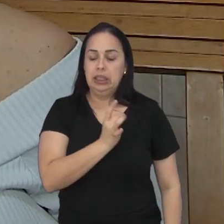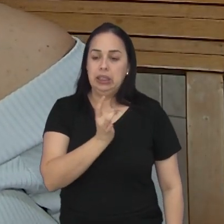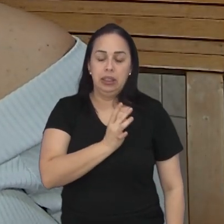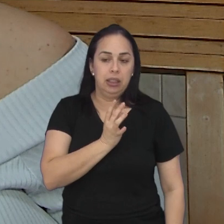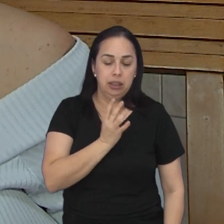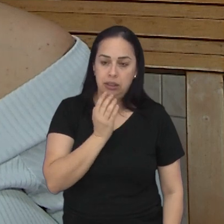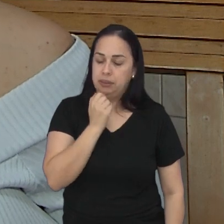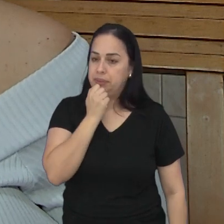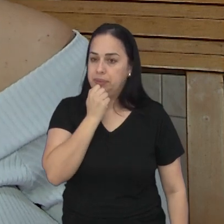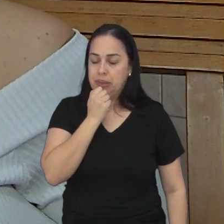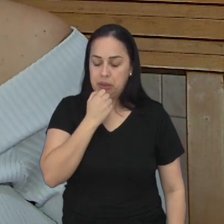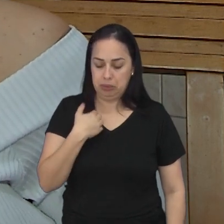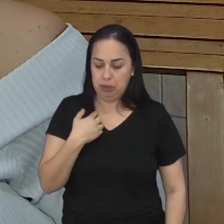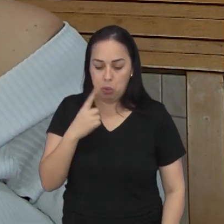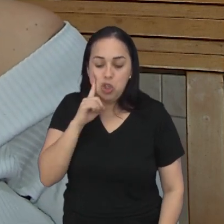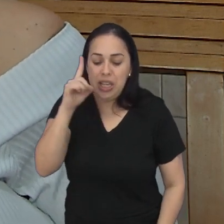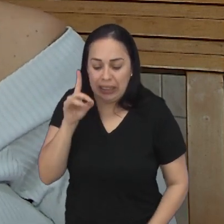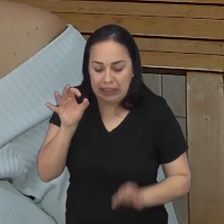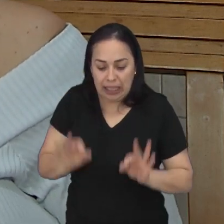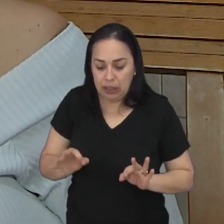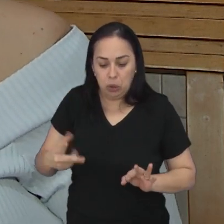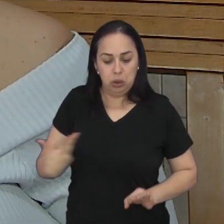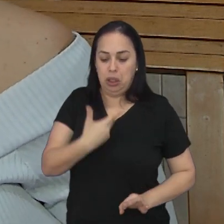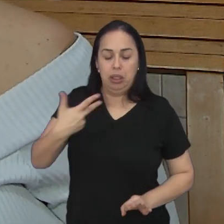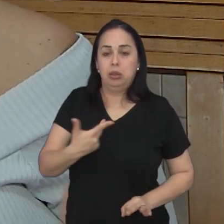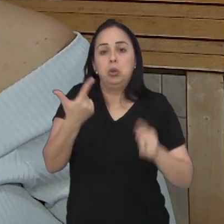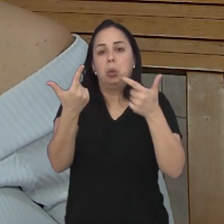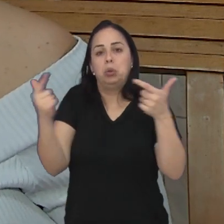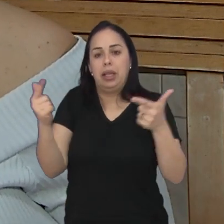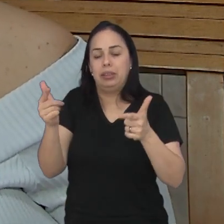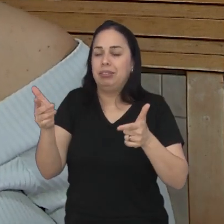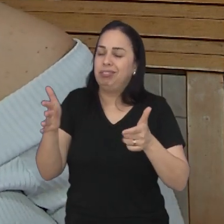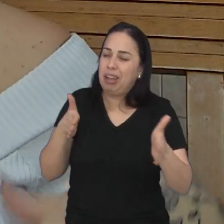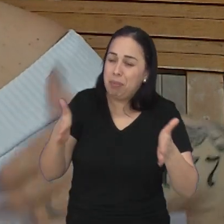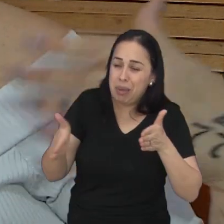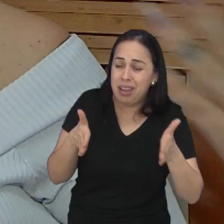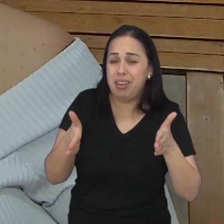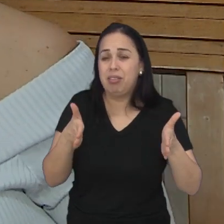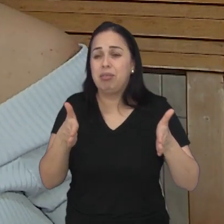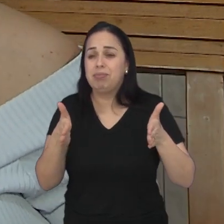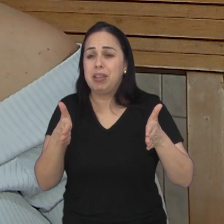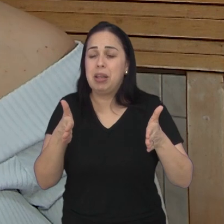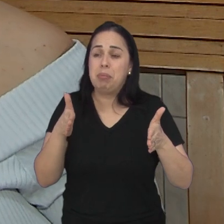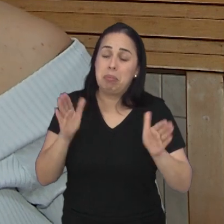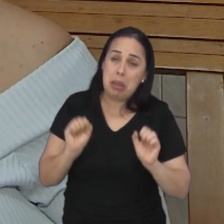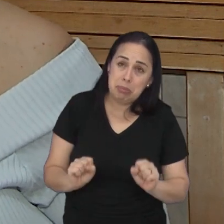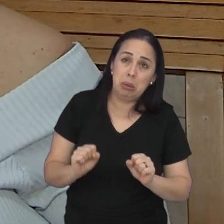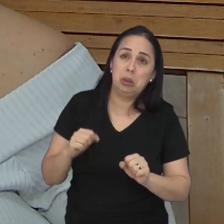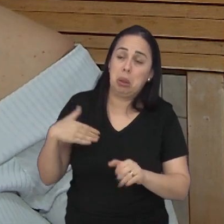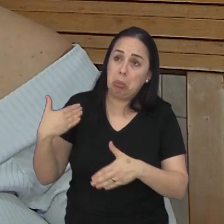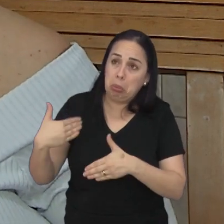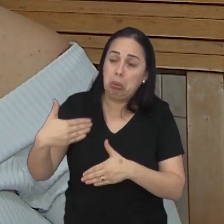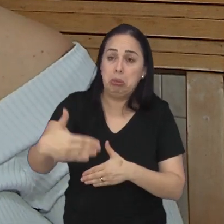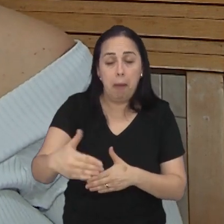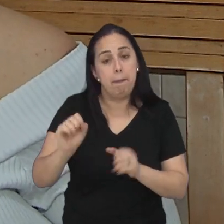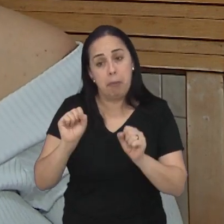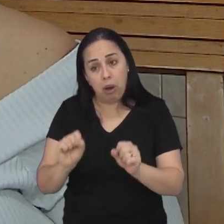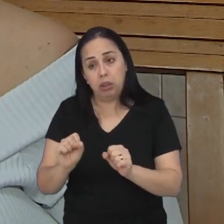muito... Não tem uma coisa certa, né? Eles dão até um prazo, mas pode ir mais para frente ou